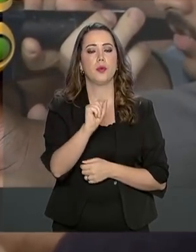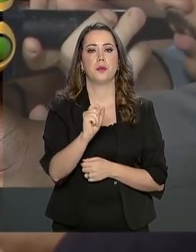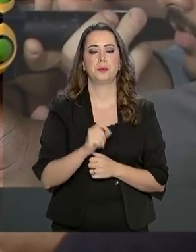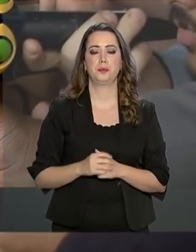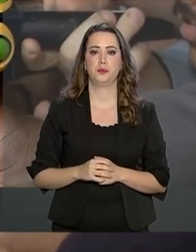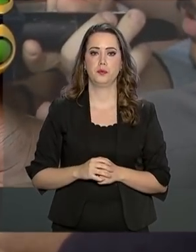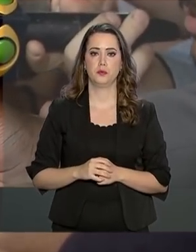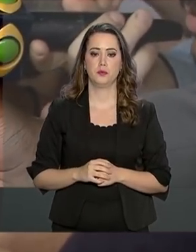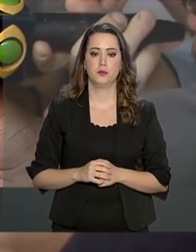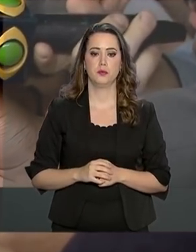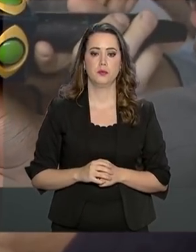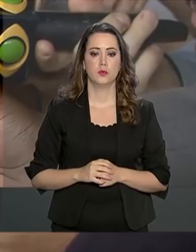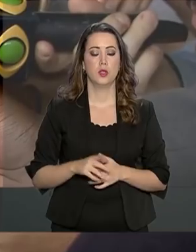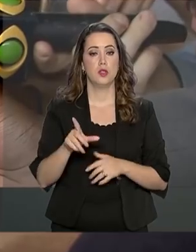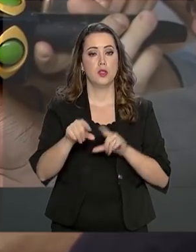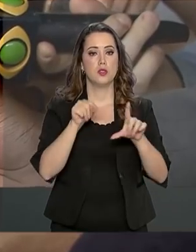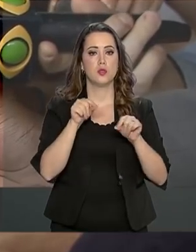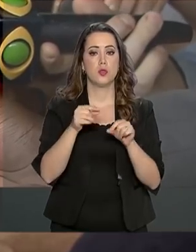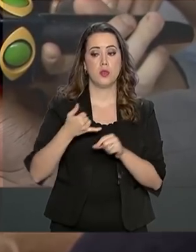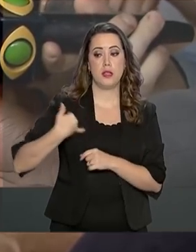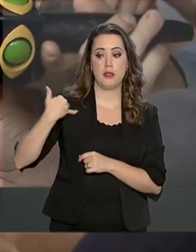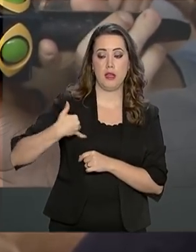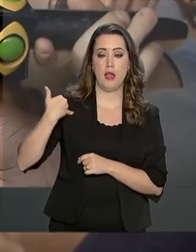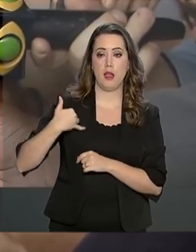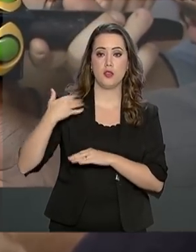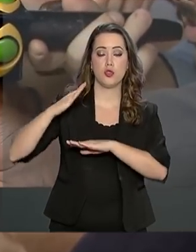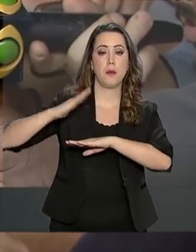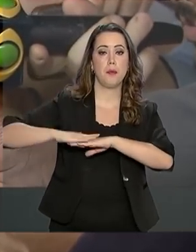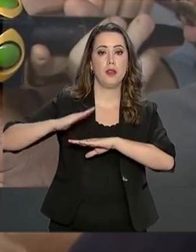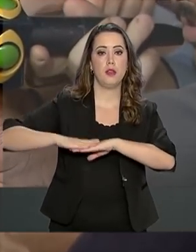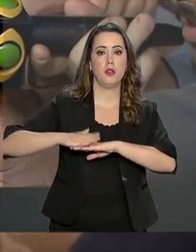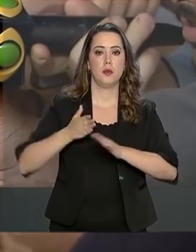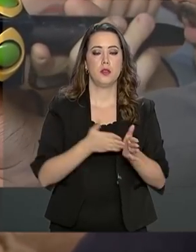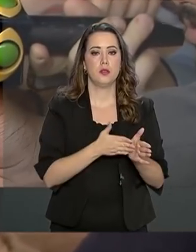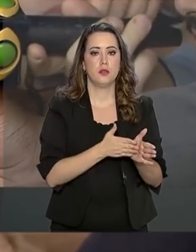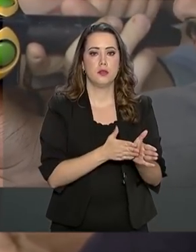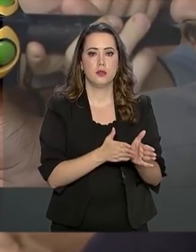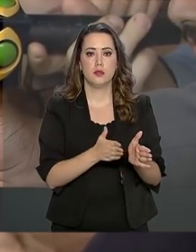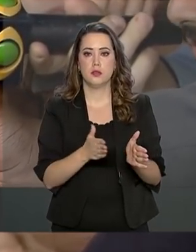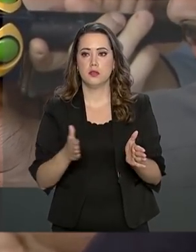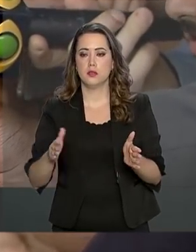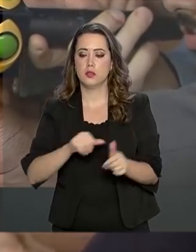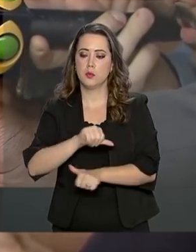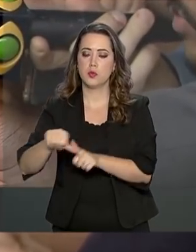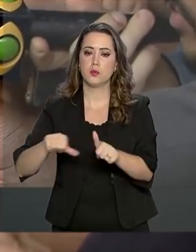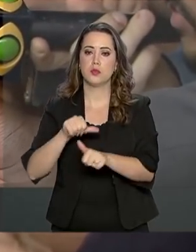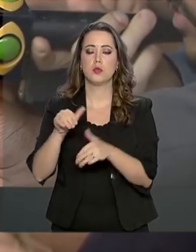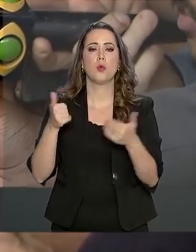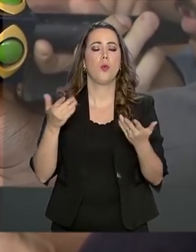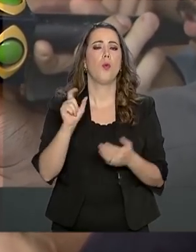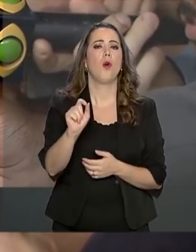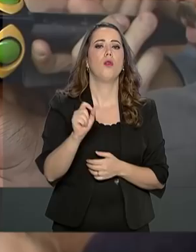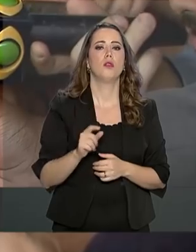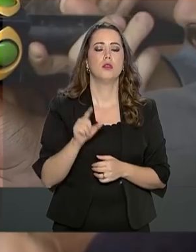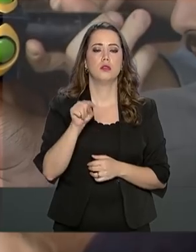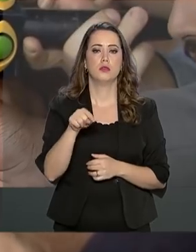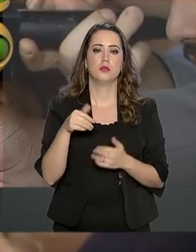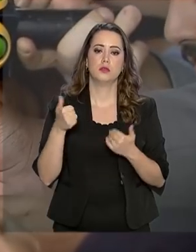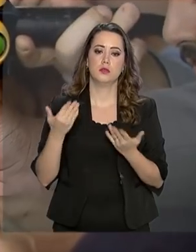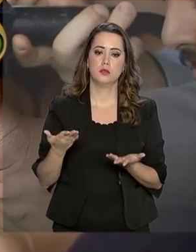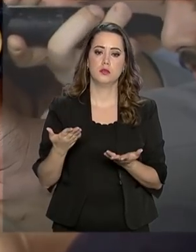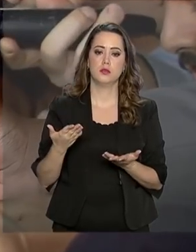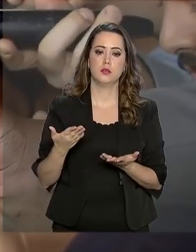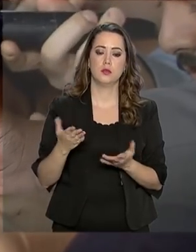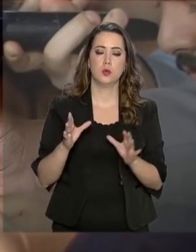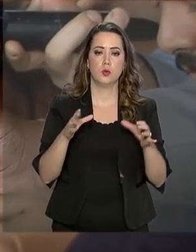justamente a definição da idade mínima e do tempo de transição. Qual é, secretário? Tá? Então,